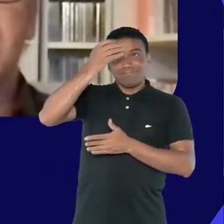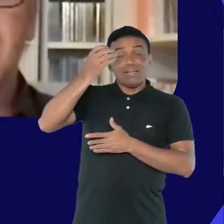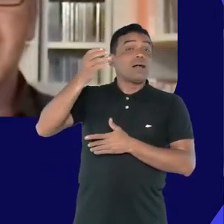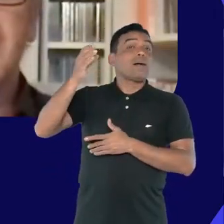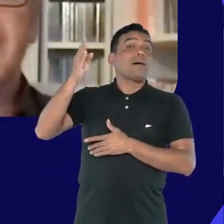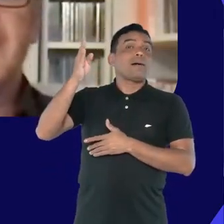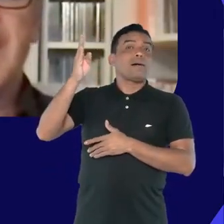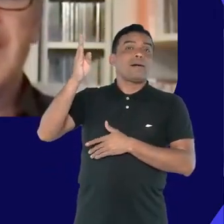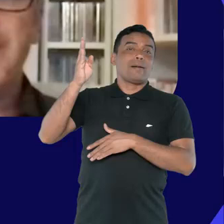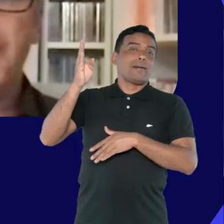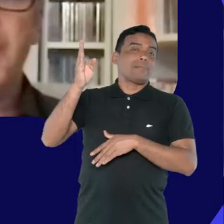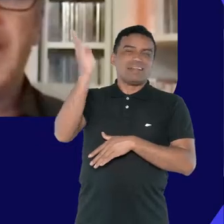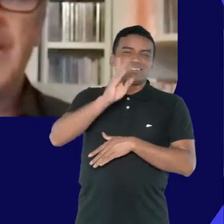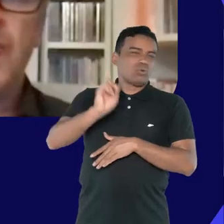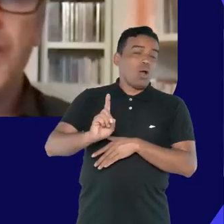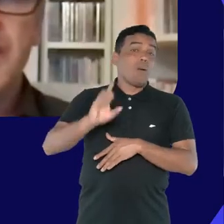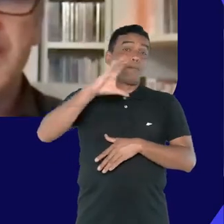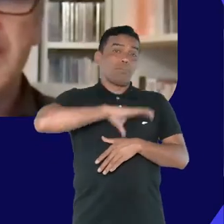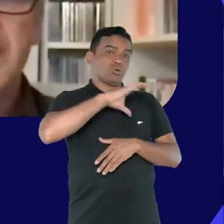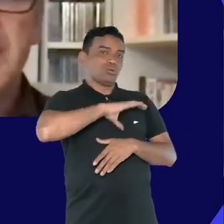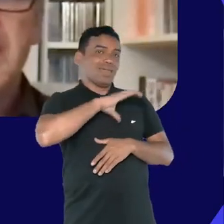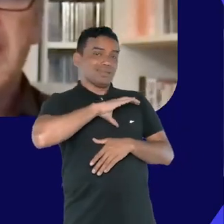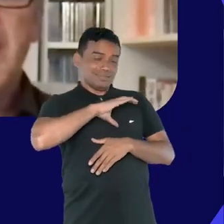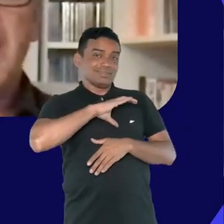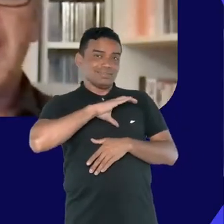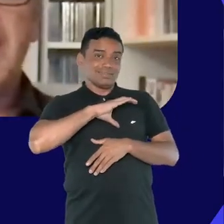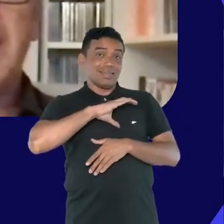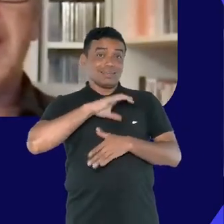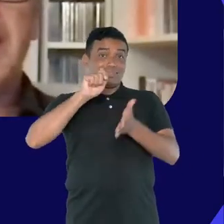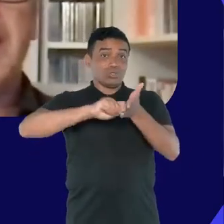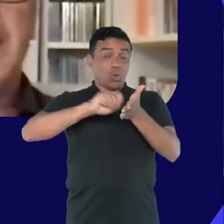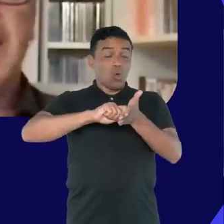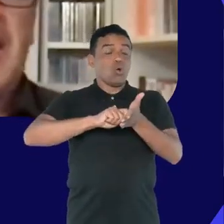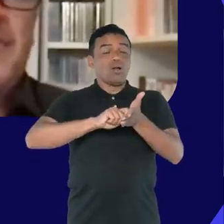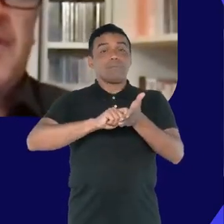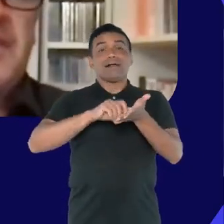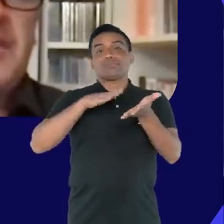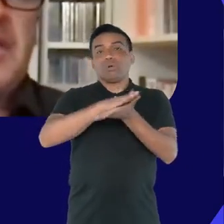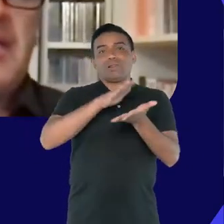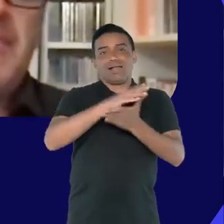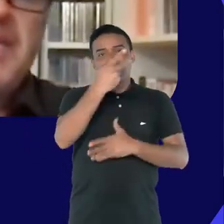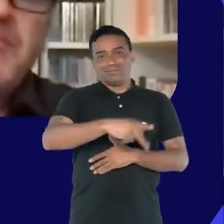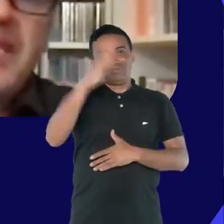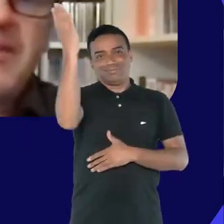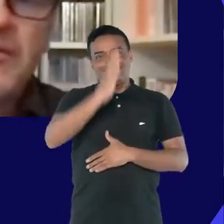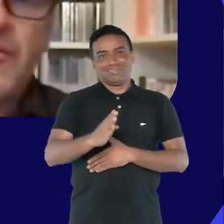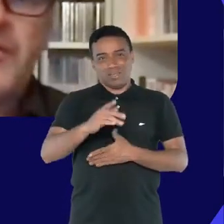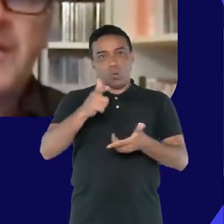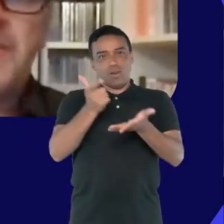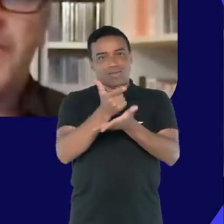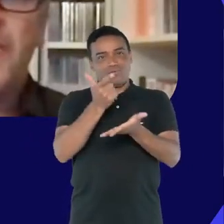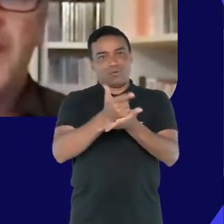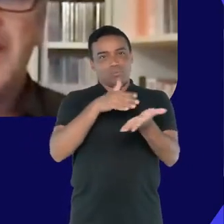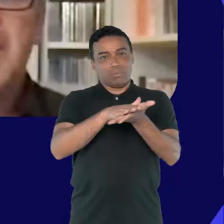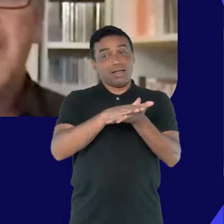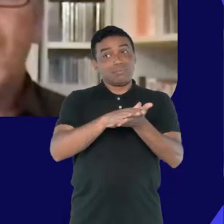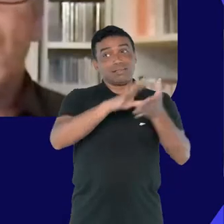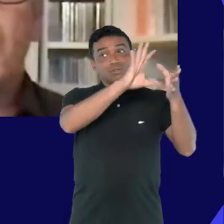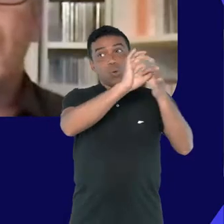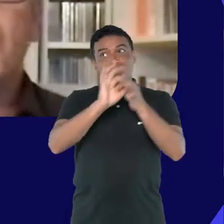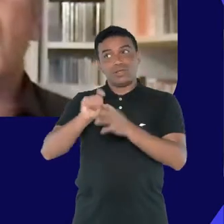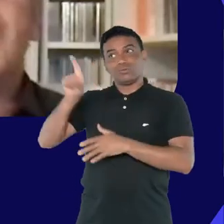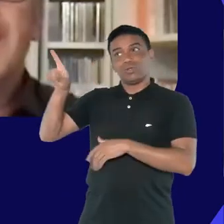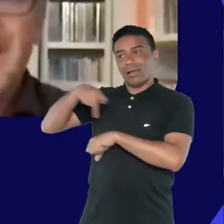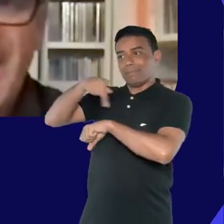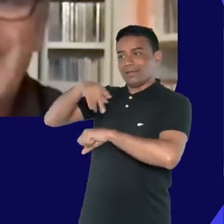livro que está a ser publicado no Brasil, e às vezes, e mesmo dentro do contexto português,